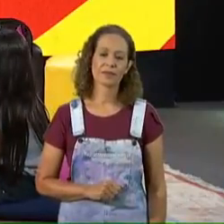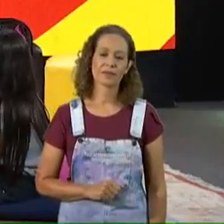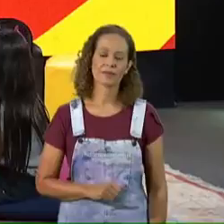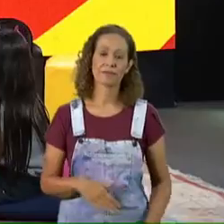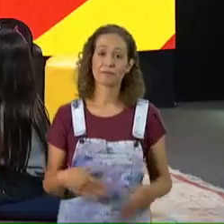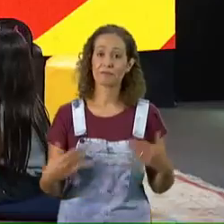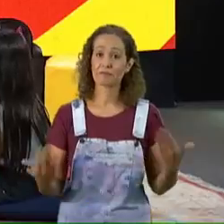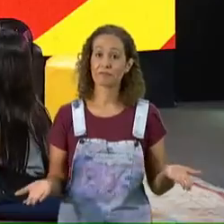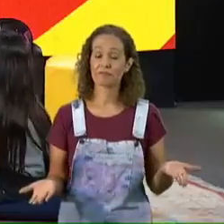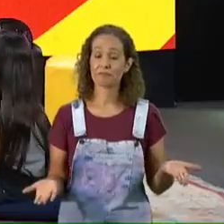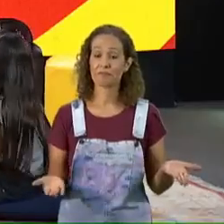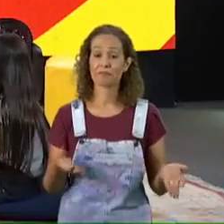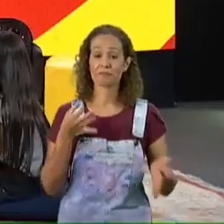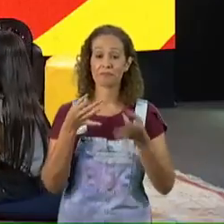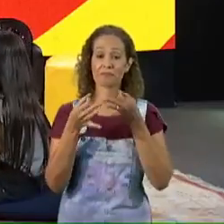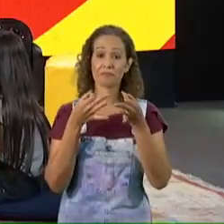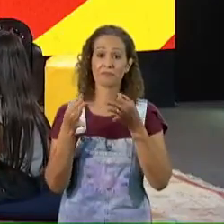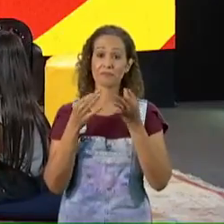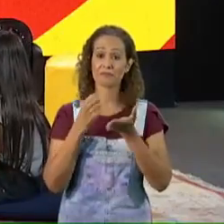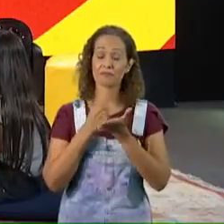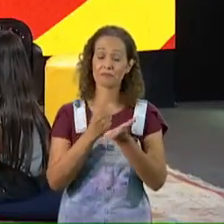Ai, Juju, gente. Dá uma dica pra ela.